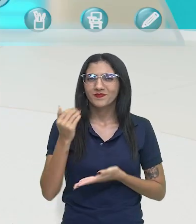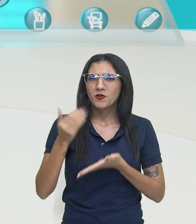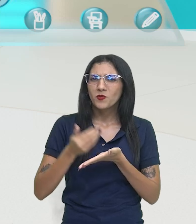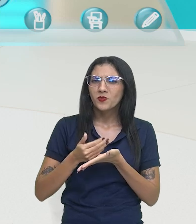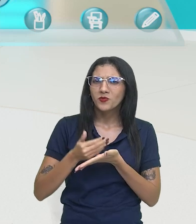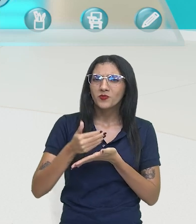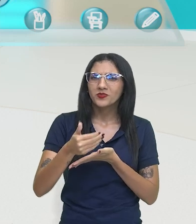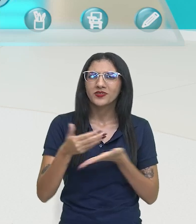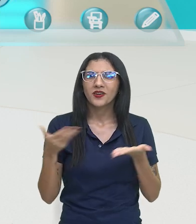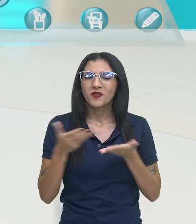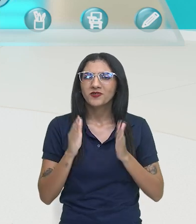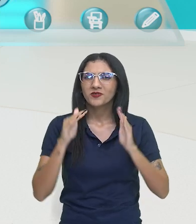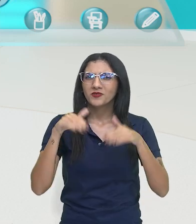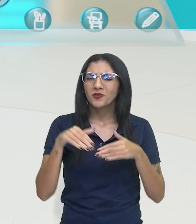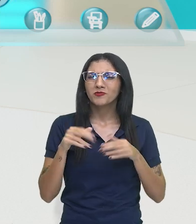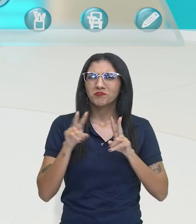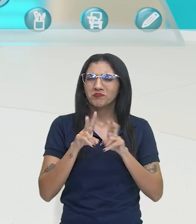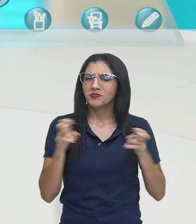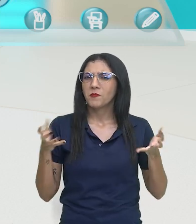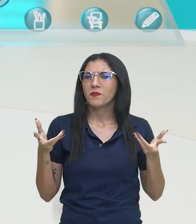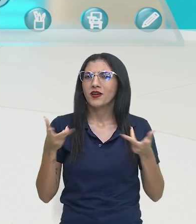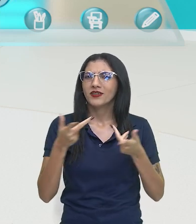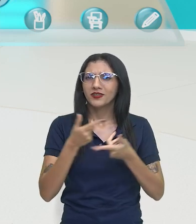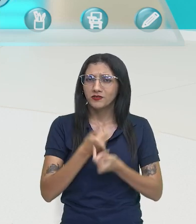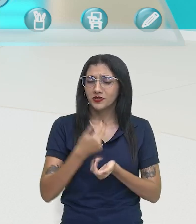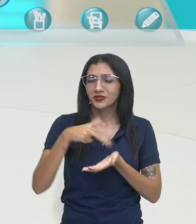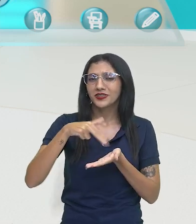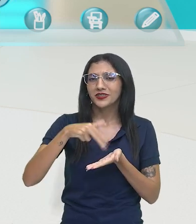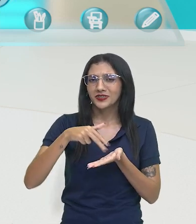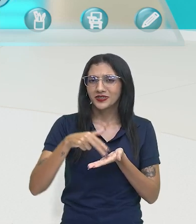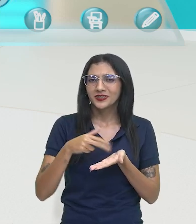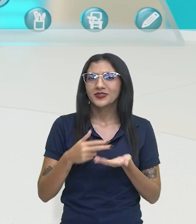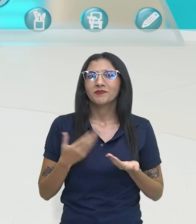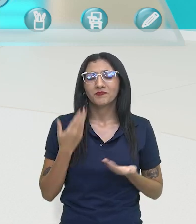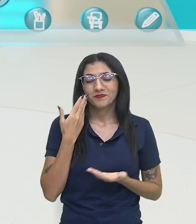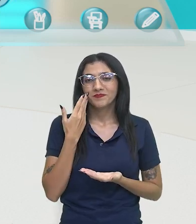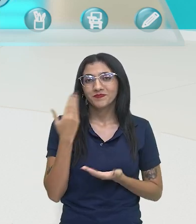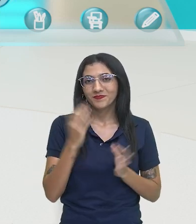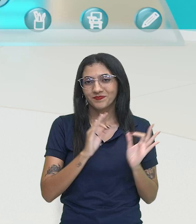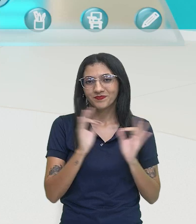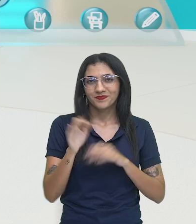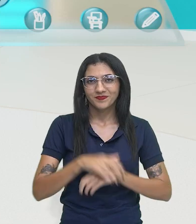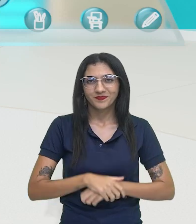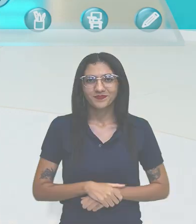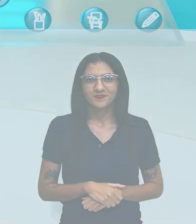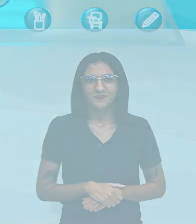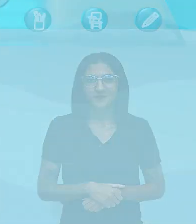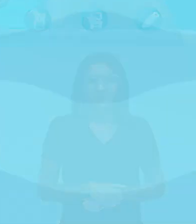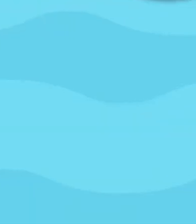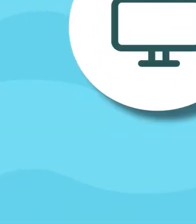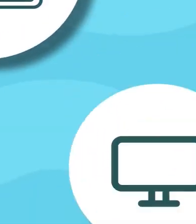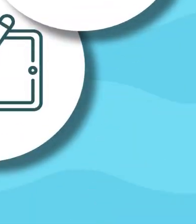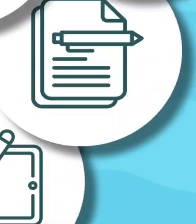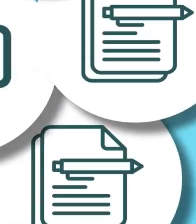vamos aqui abordar sobre esse tema maravilhoso que são as danças, né? Vamos de aula.